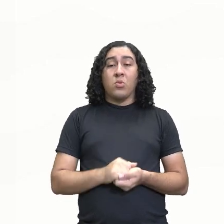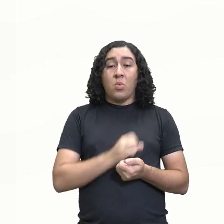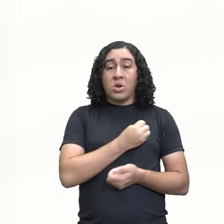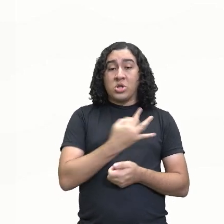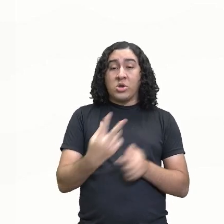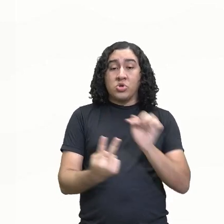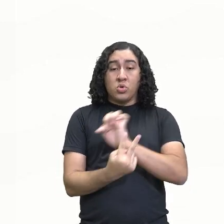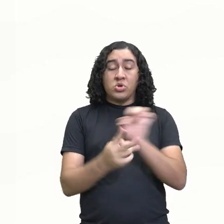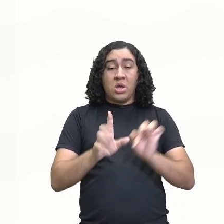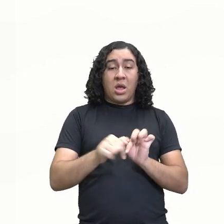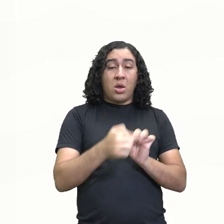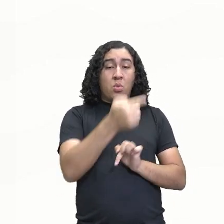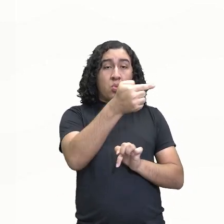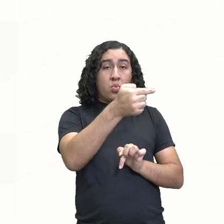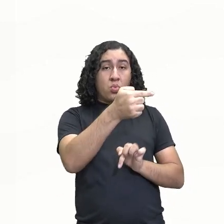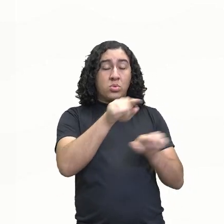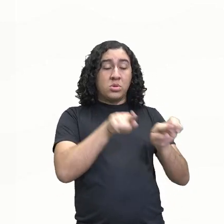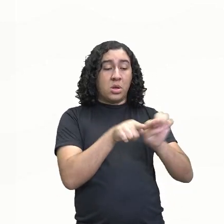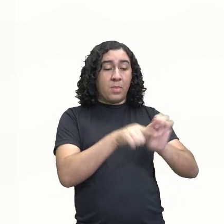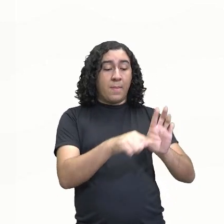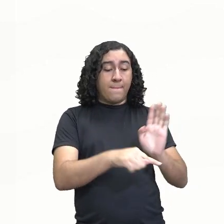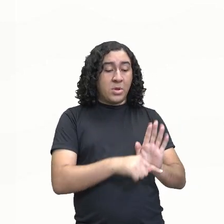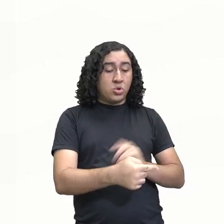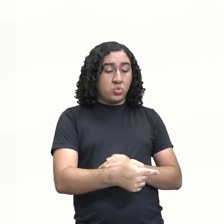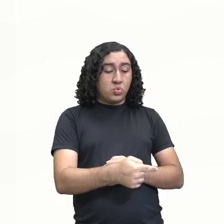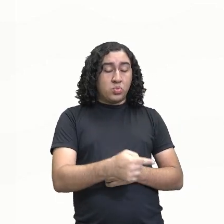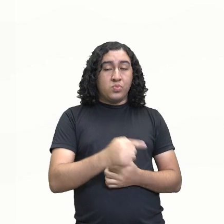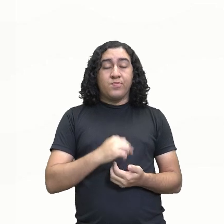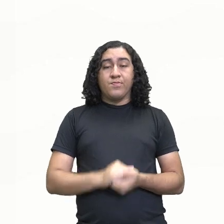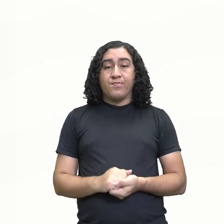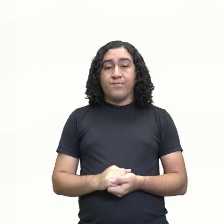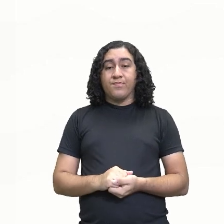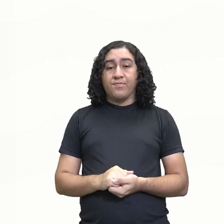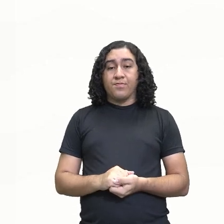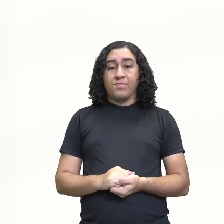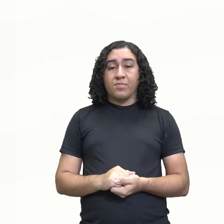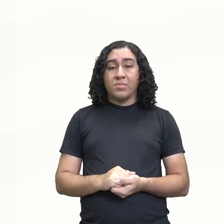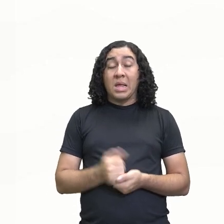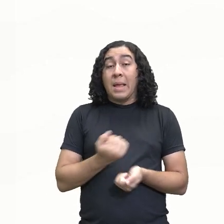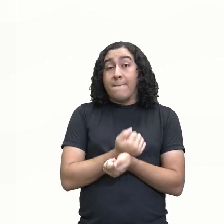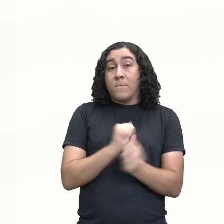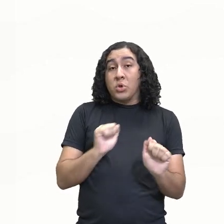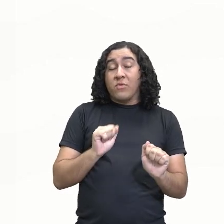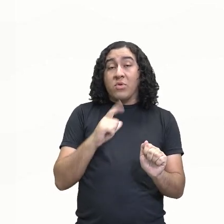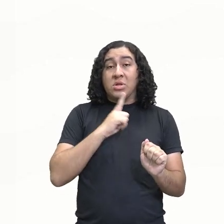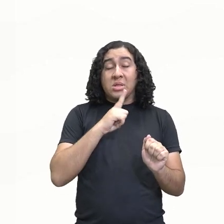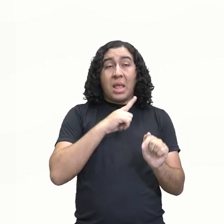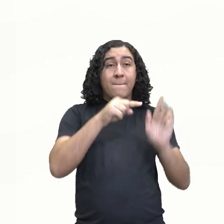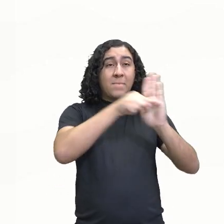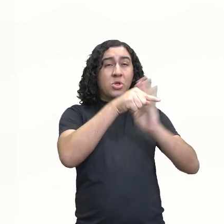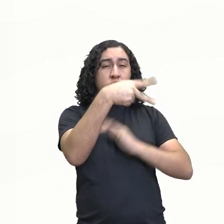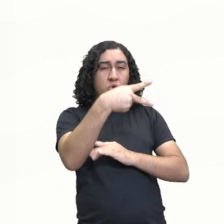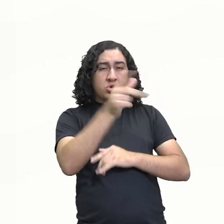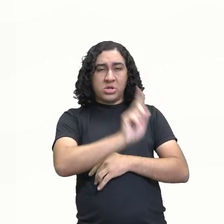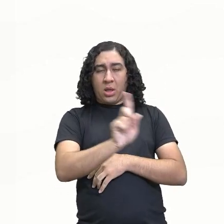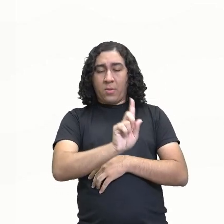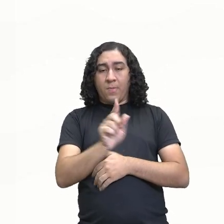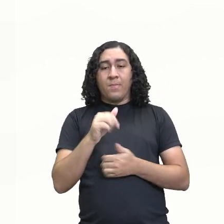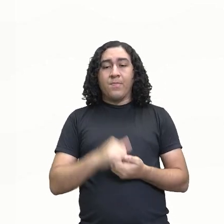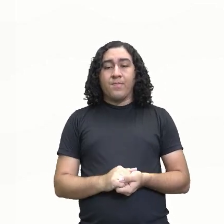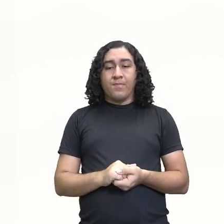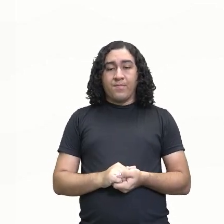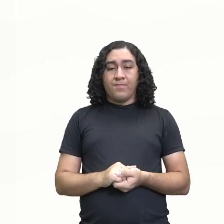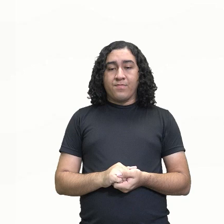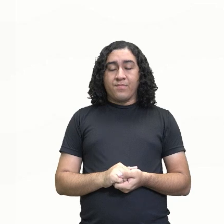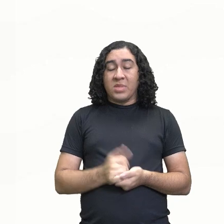1 e menos 1. Em hipótese nenhuma, ela pode passar do menos 1. Isso daqui vai ser um